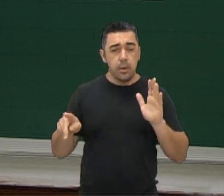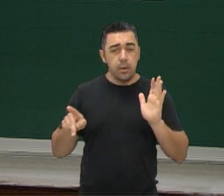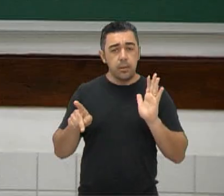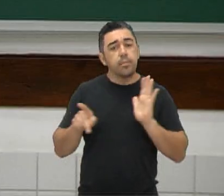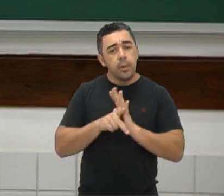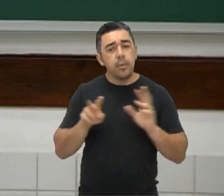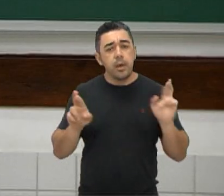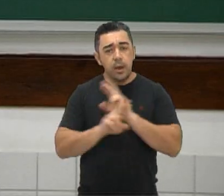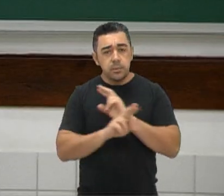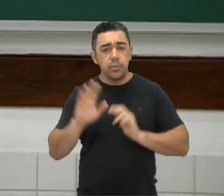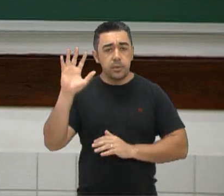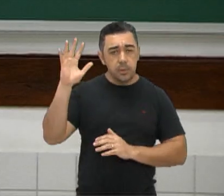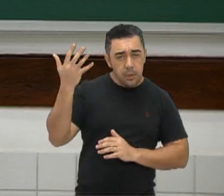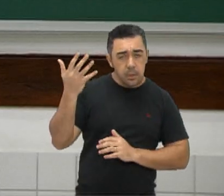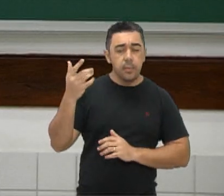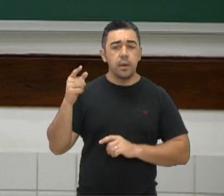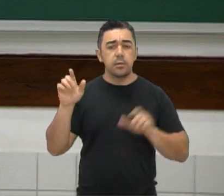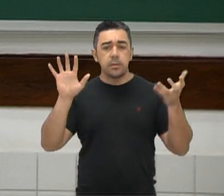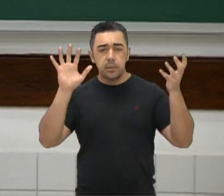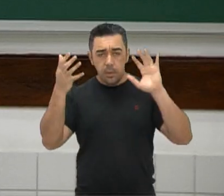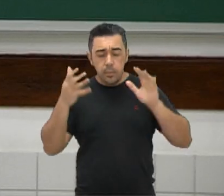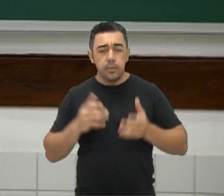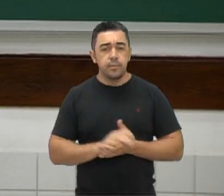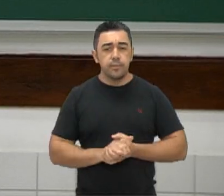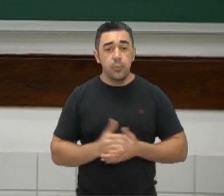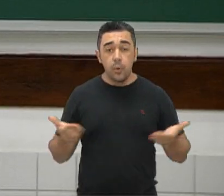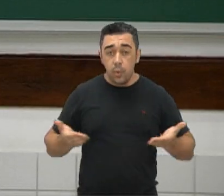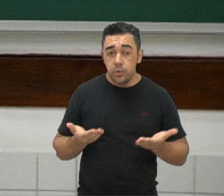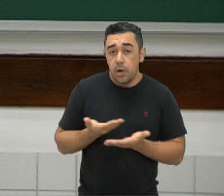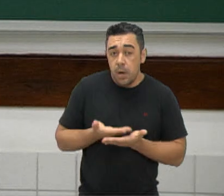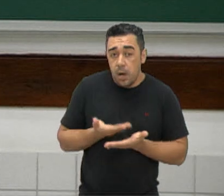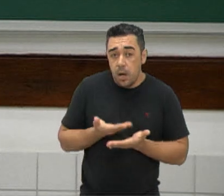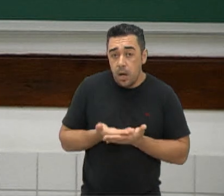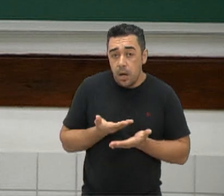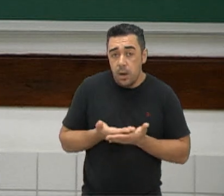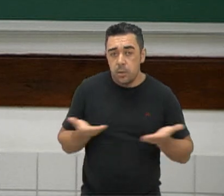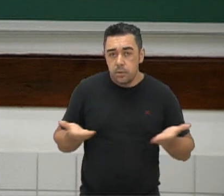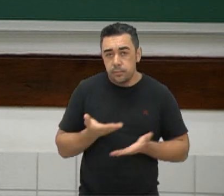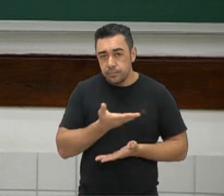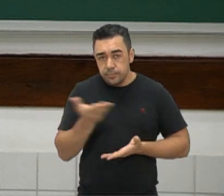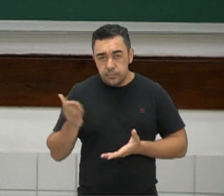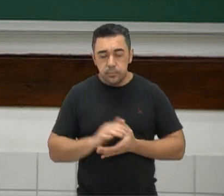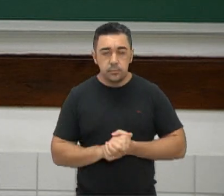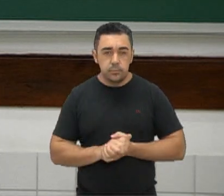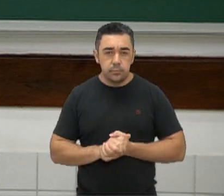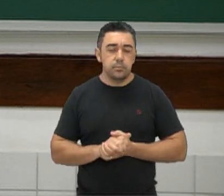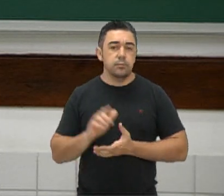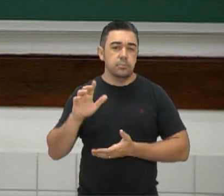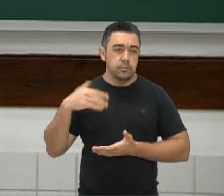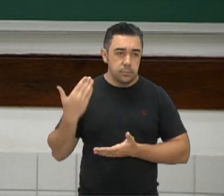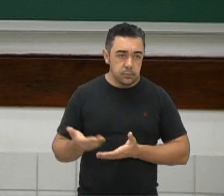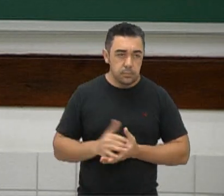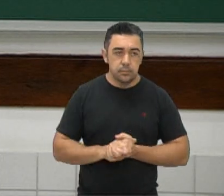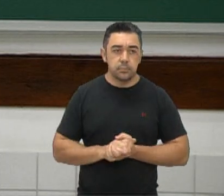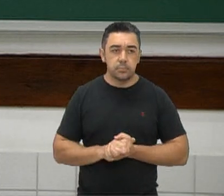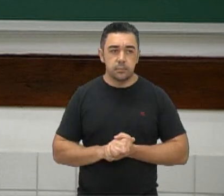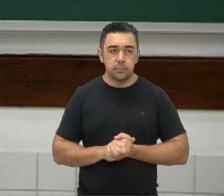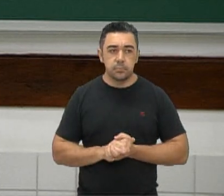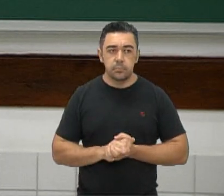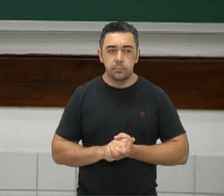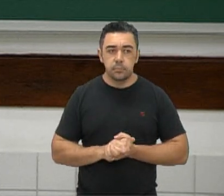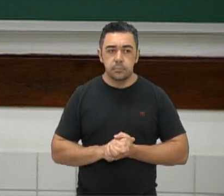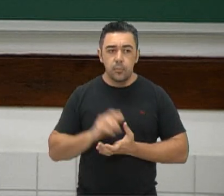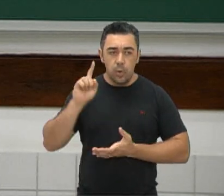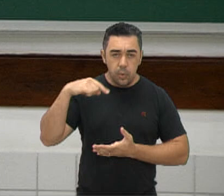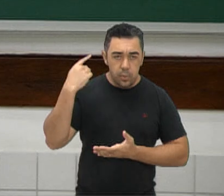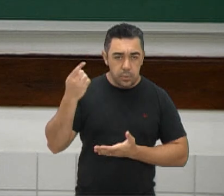ao tempo e ao clima. E essa foi nossa classe de hoje. Vamos então hasta uma